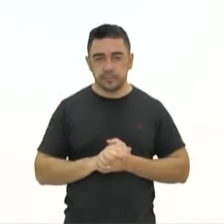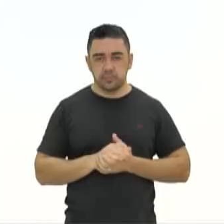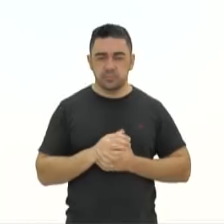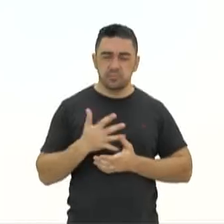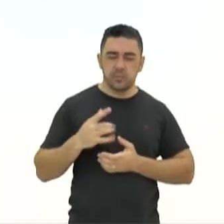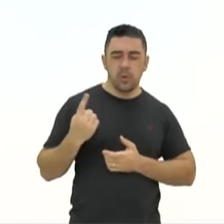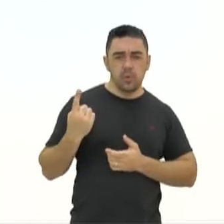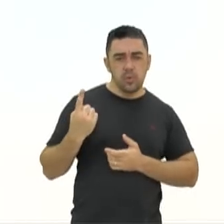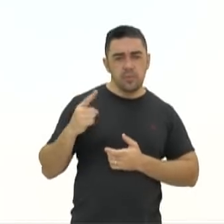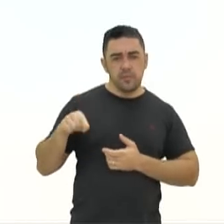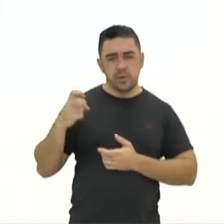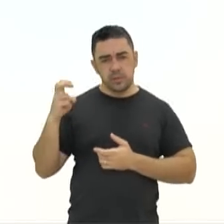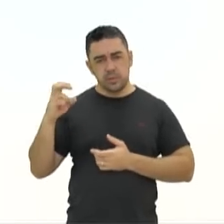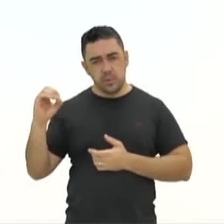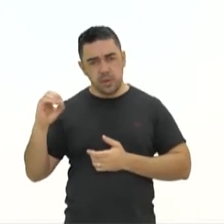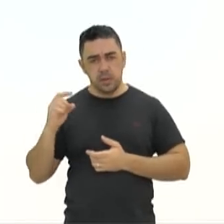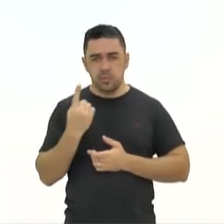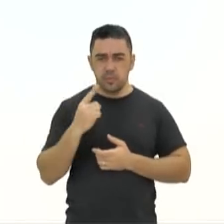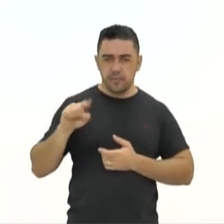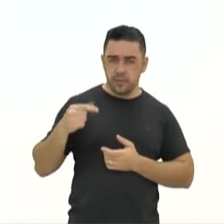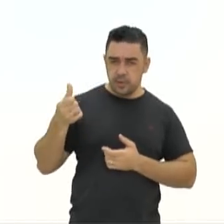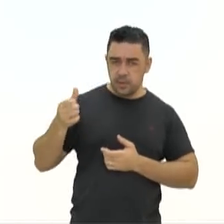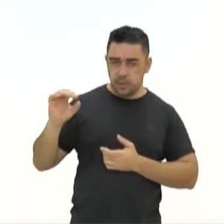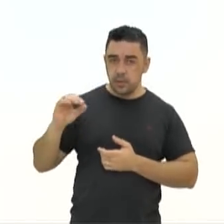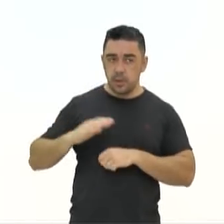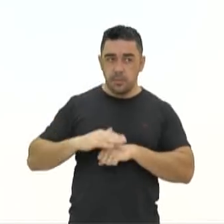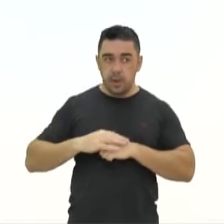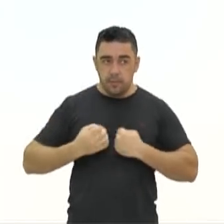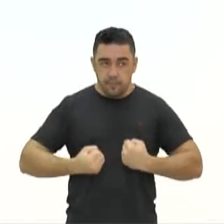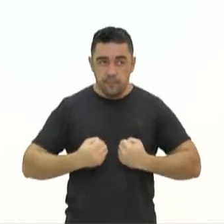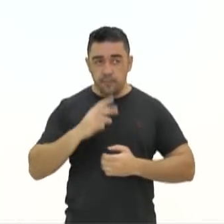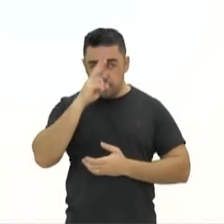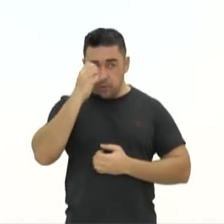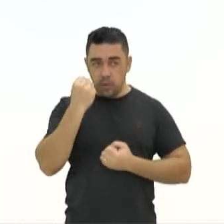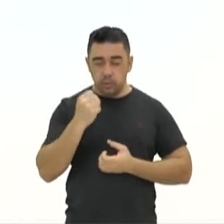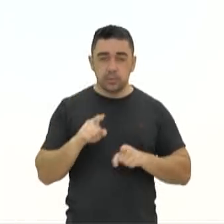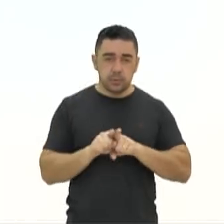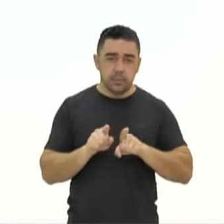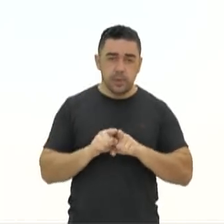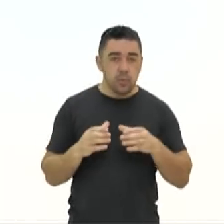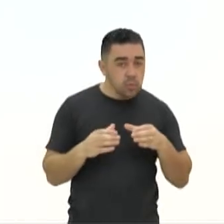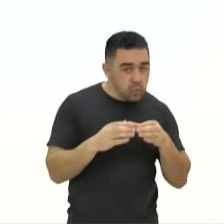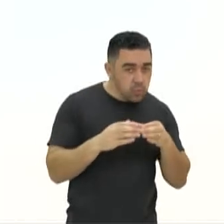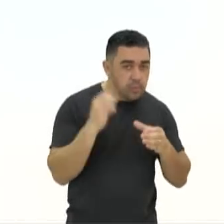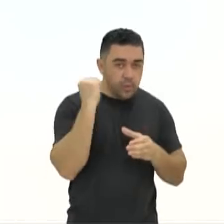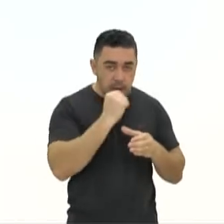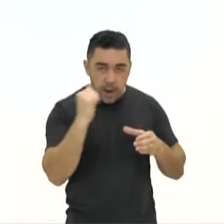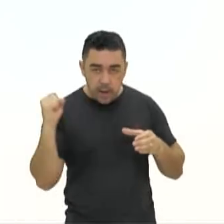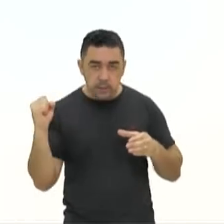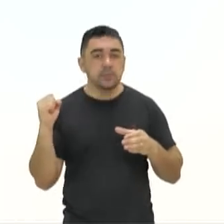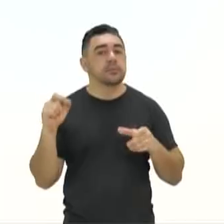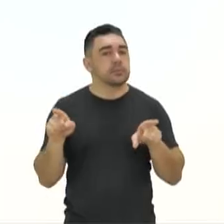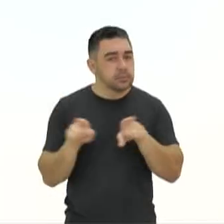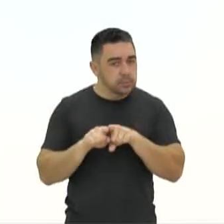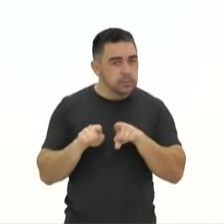1,50 m, 1,60 m, eram mais musculosos do que a gente, inclusive, caça em grupo, então eles também tinham essa